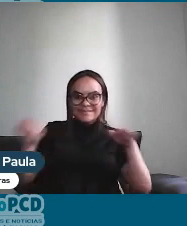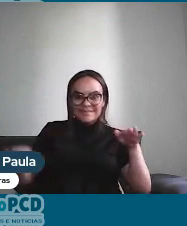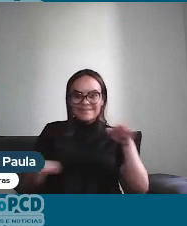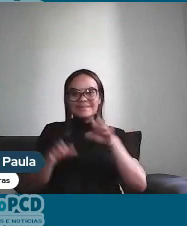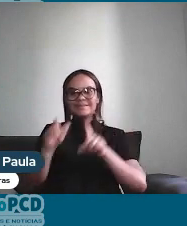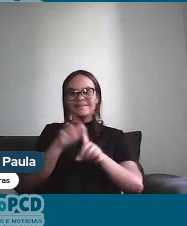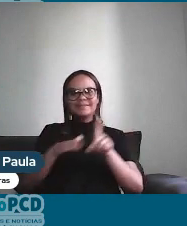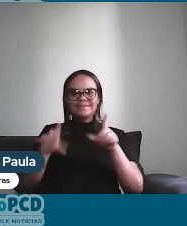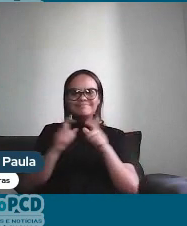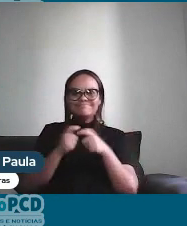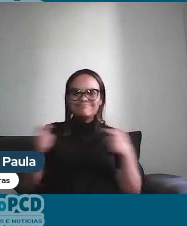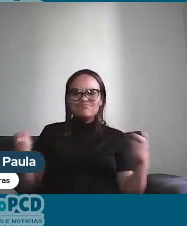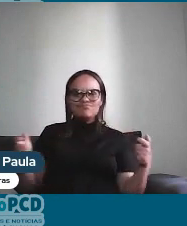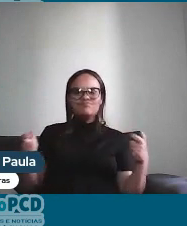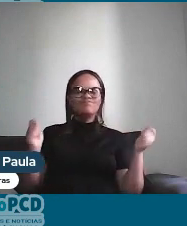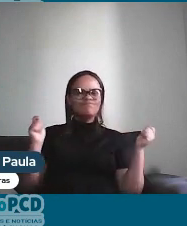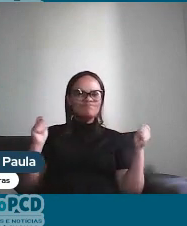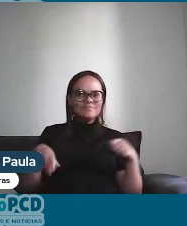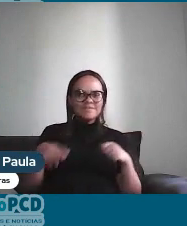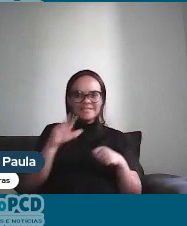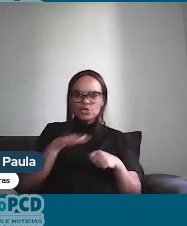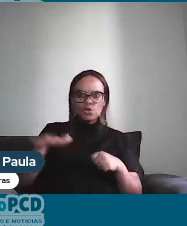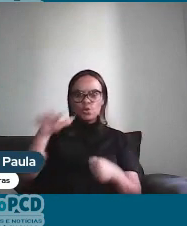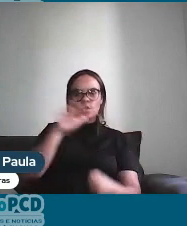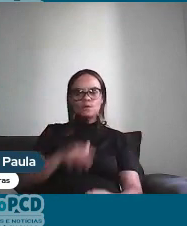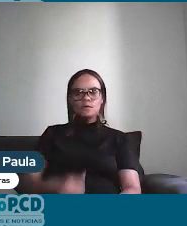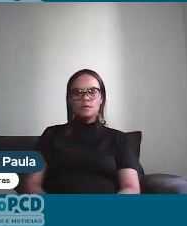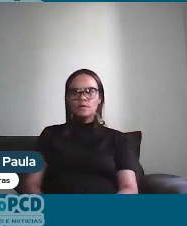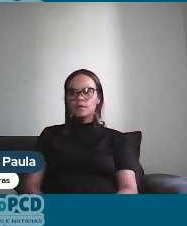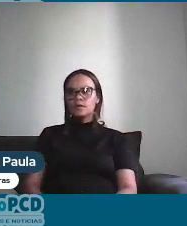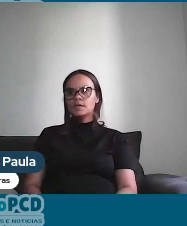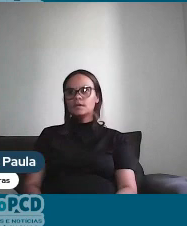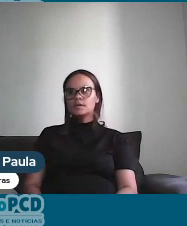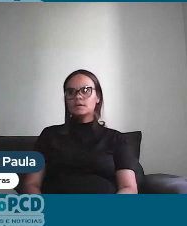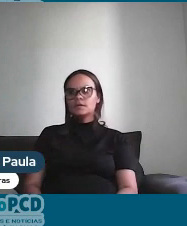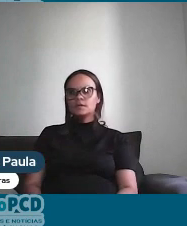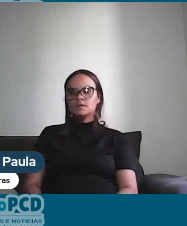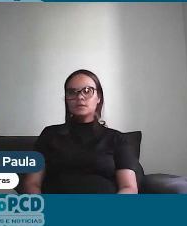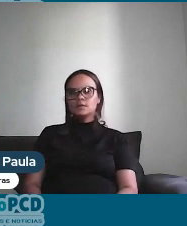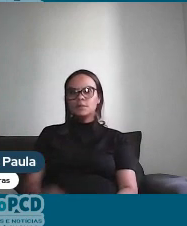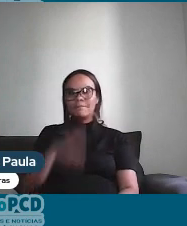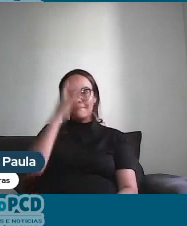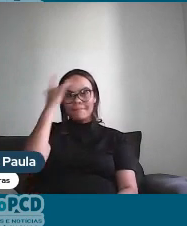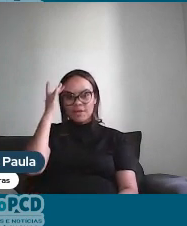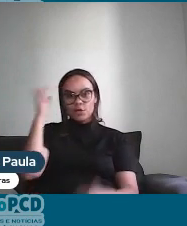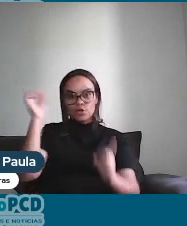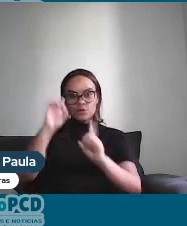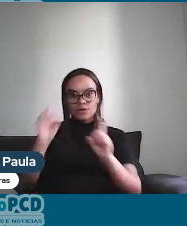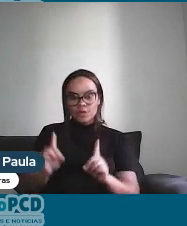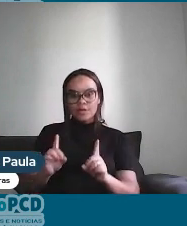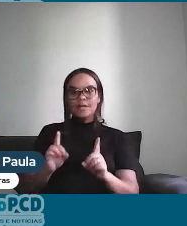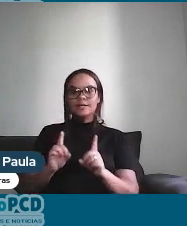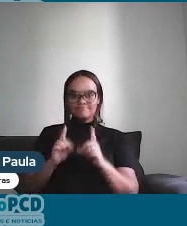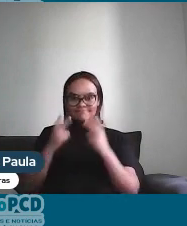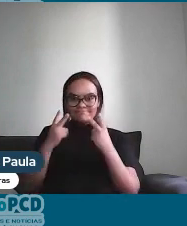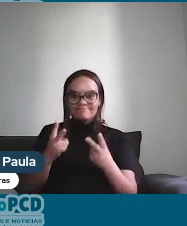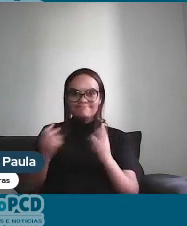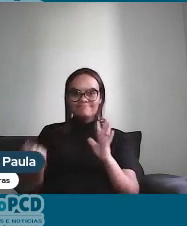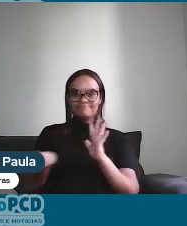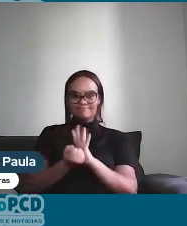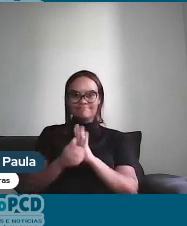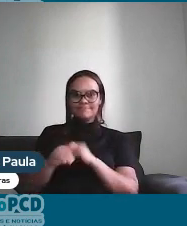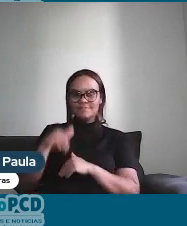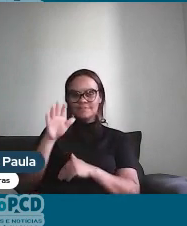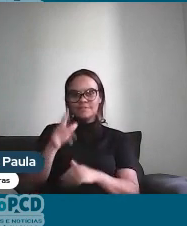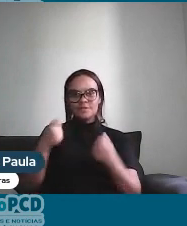social muito grande, em geral. E no caso das pessoas com deficiência, isso fica mais marcado. Então,